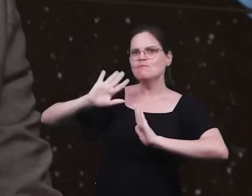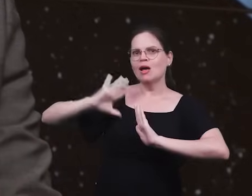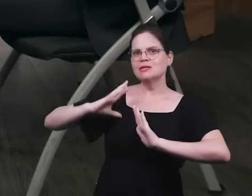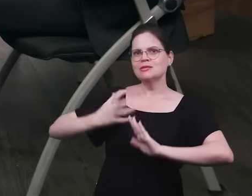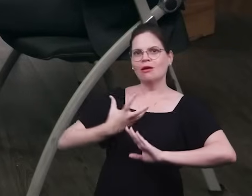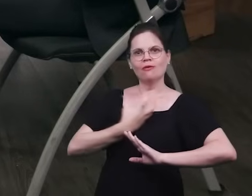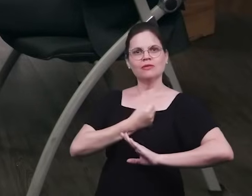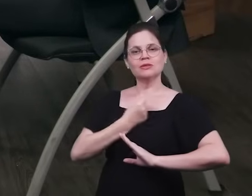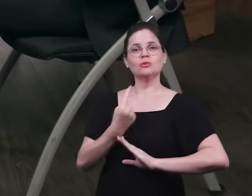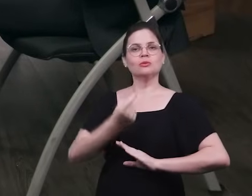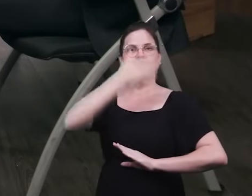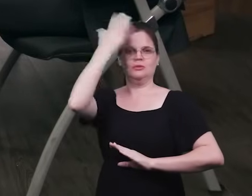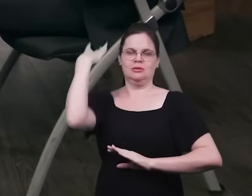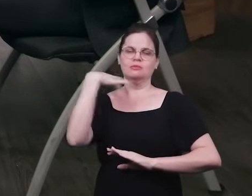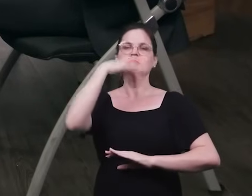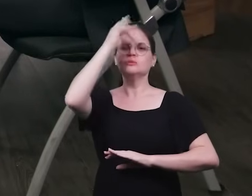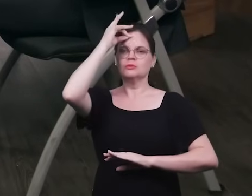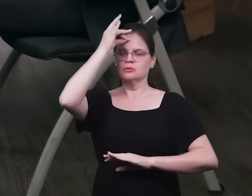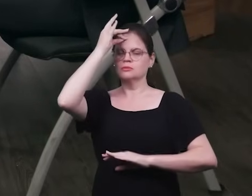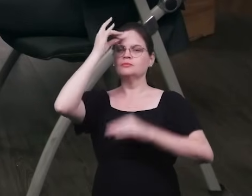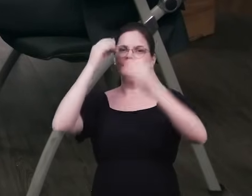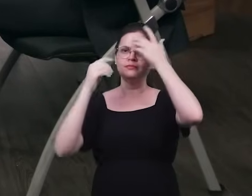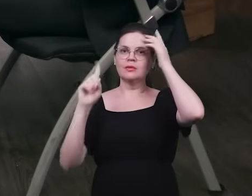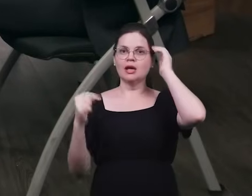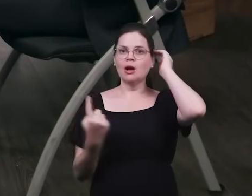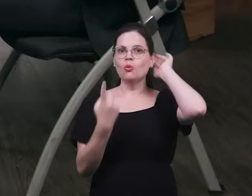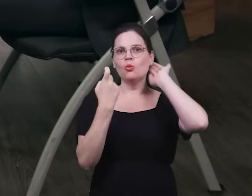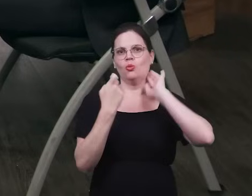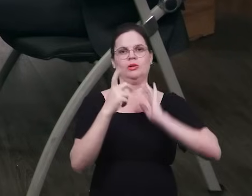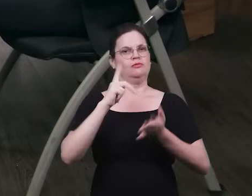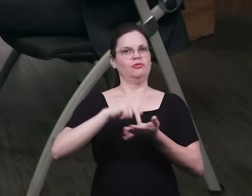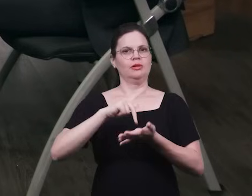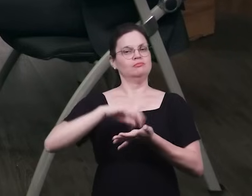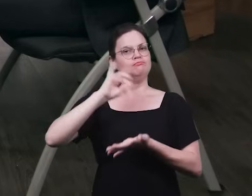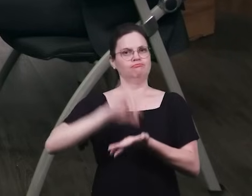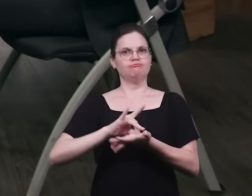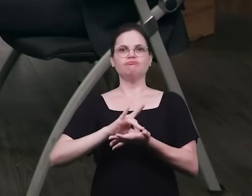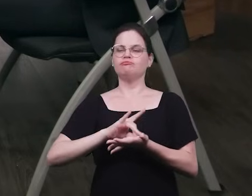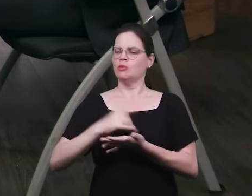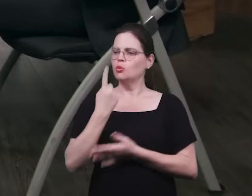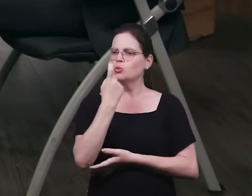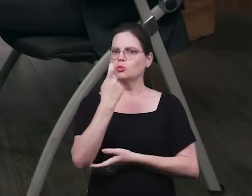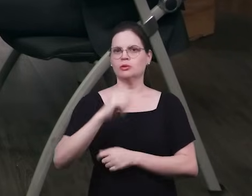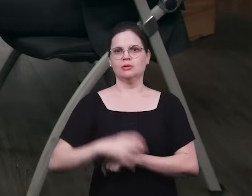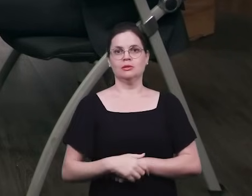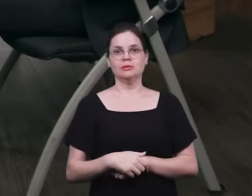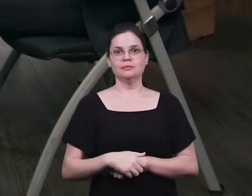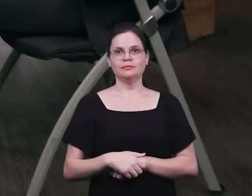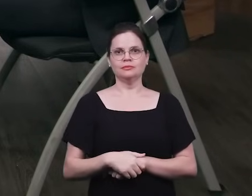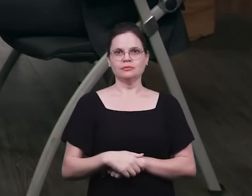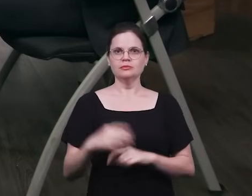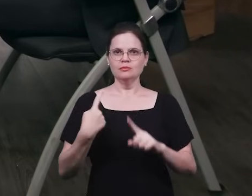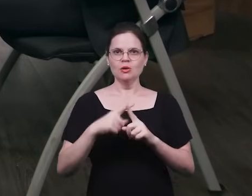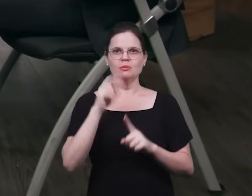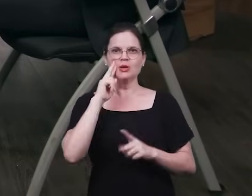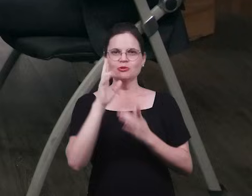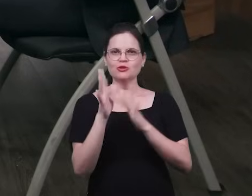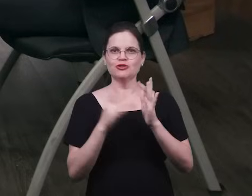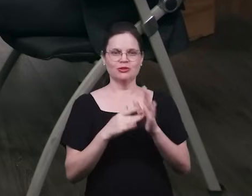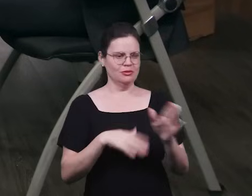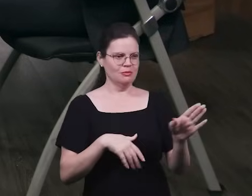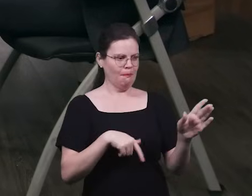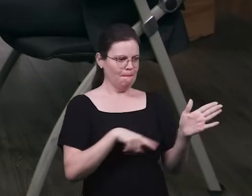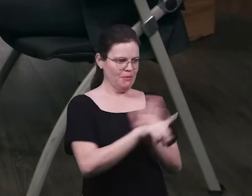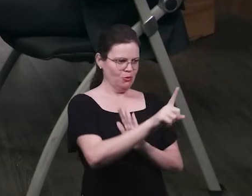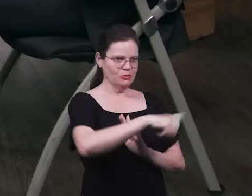espírito e é uma verdade absoluta Glória Deus Jesus perguntou aos seus por exemplo quem dizem os homens que eu sou tinha várias opiniões